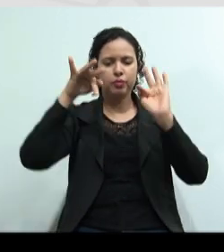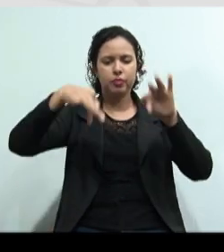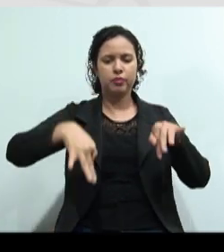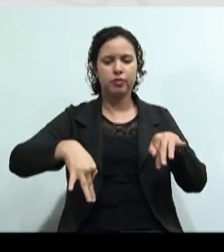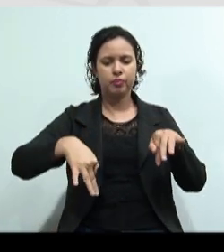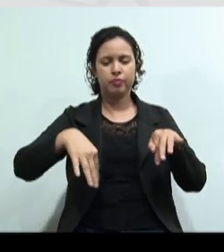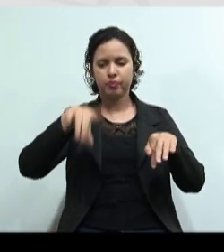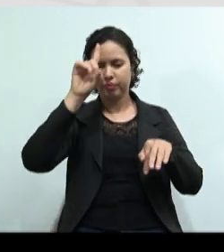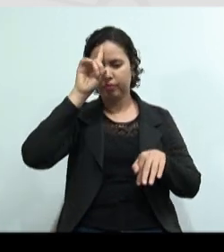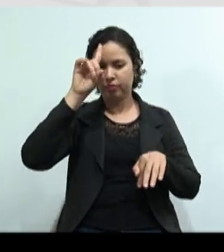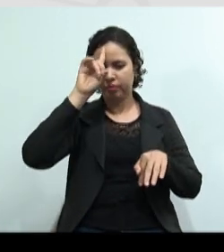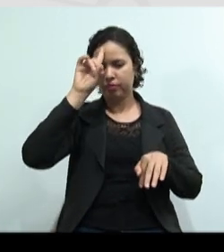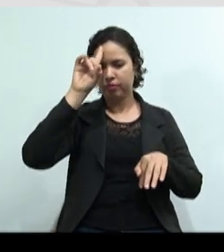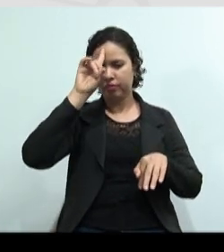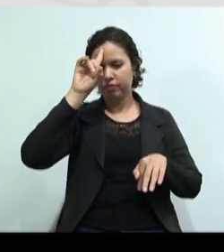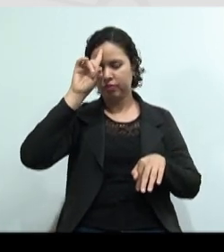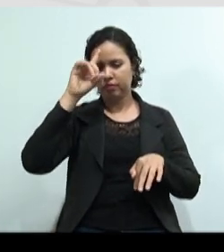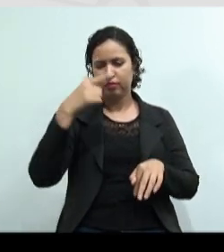no dia